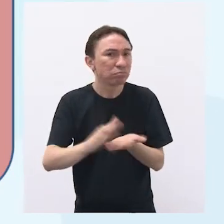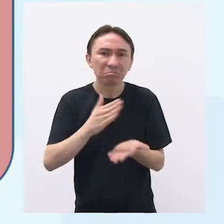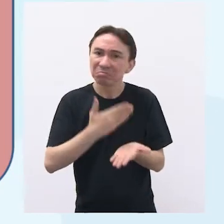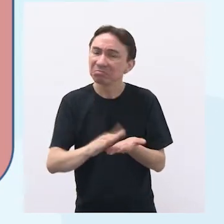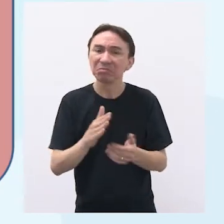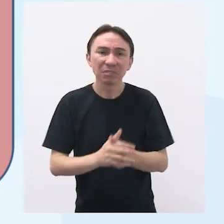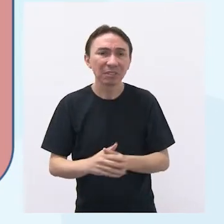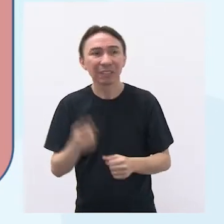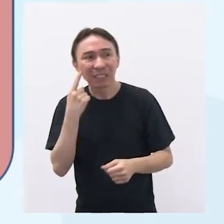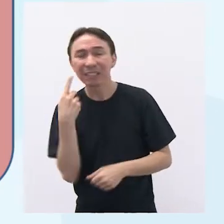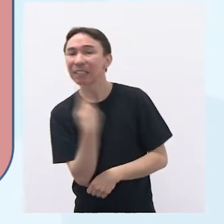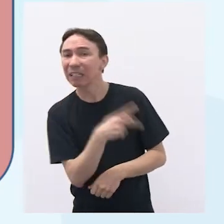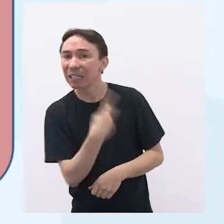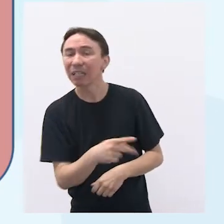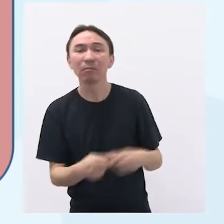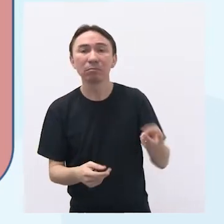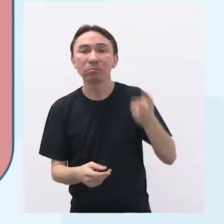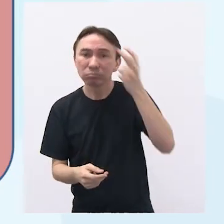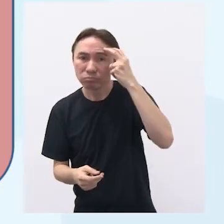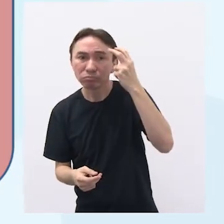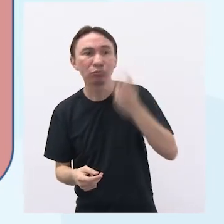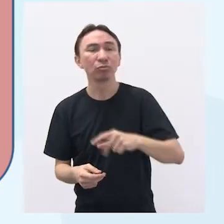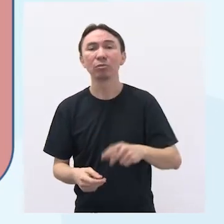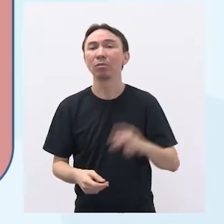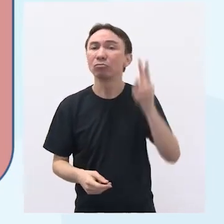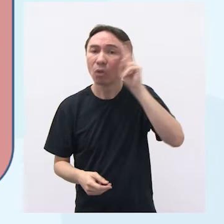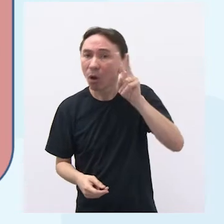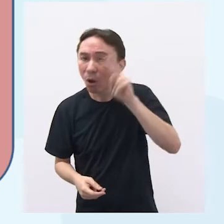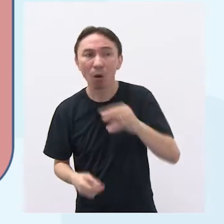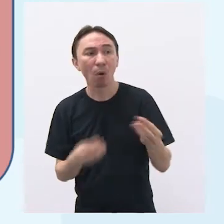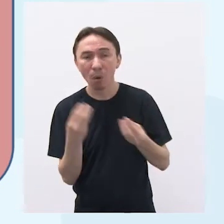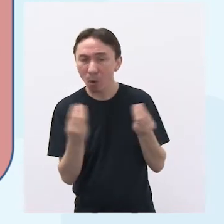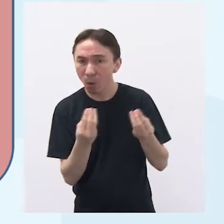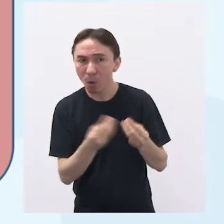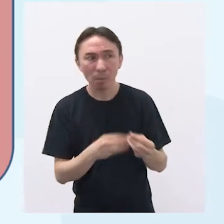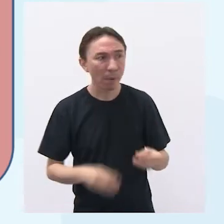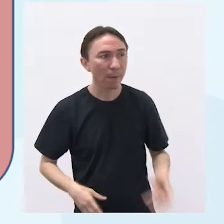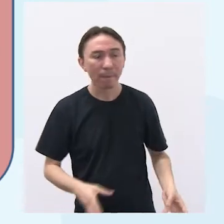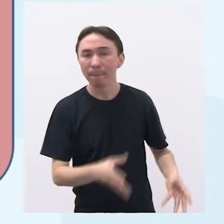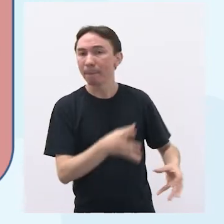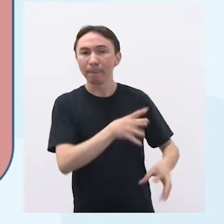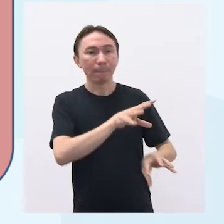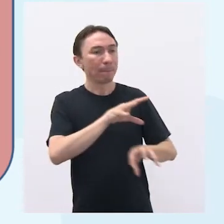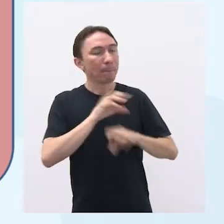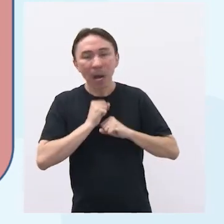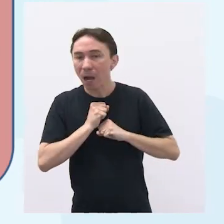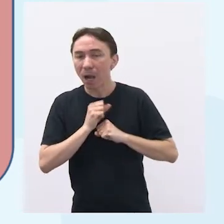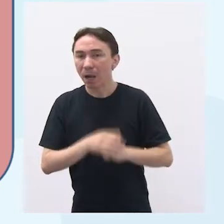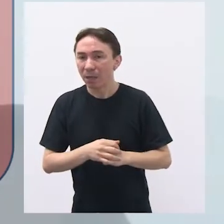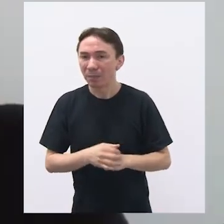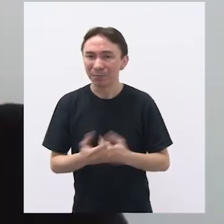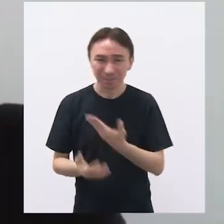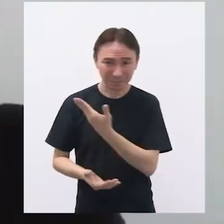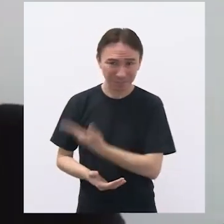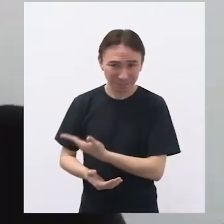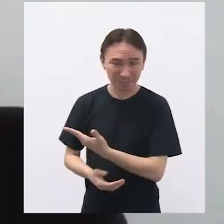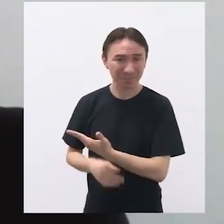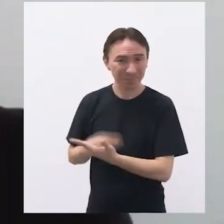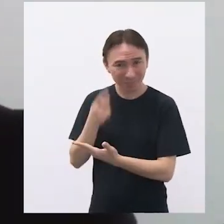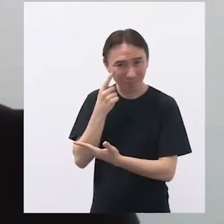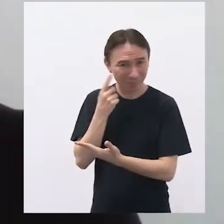ser, viver e de se relacionar com outras pessoas, né? Então, eu acho que esse trecho aí que é